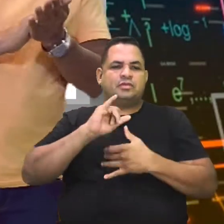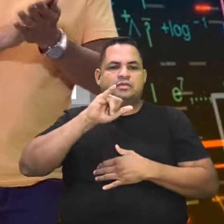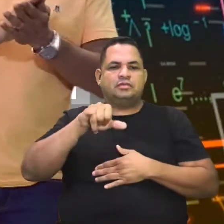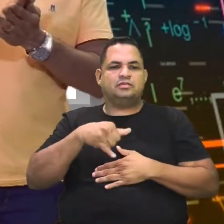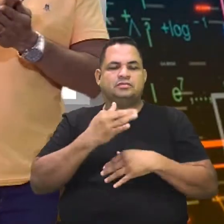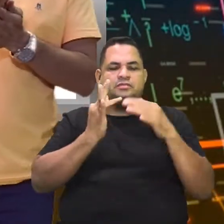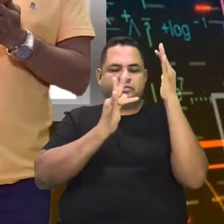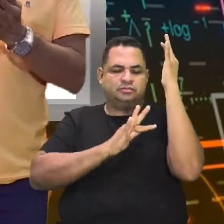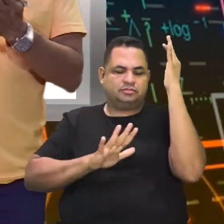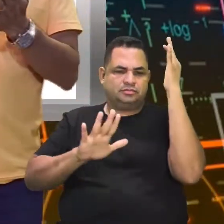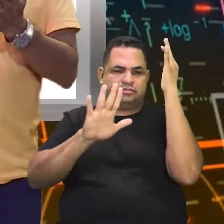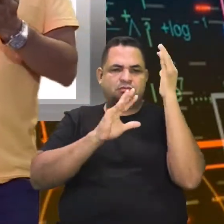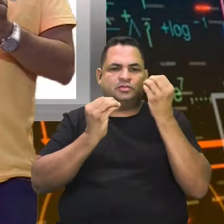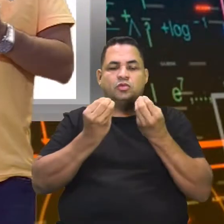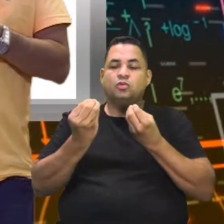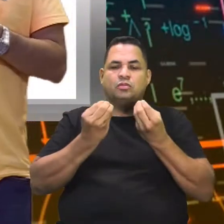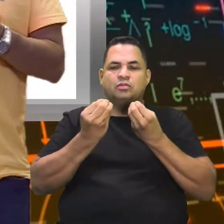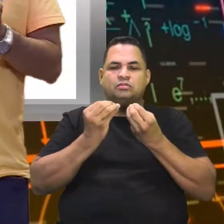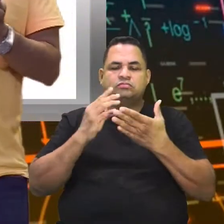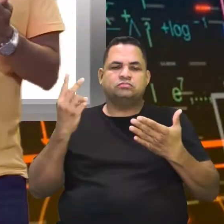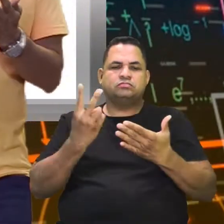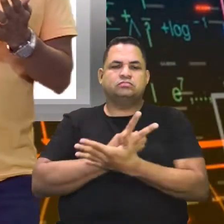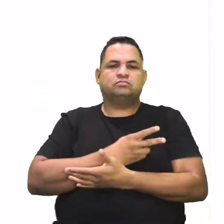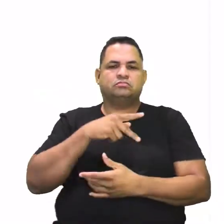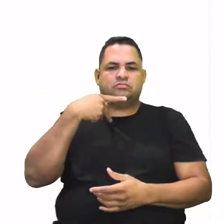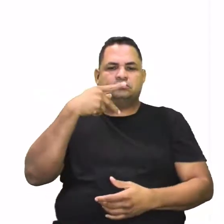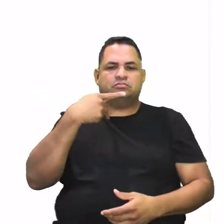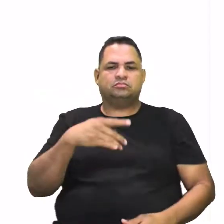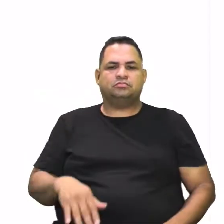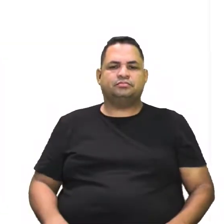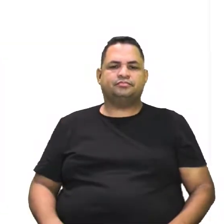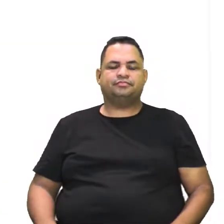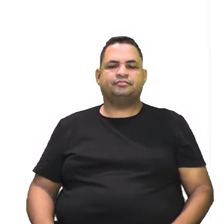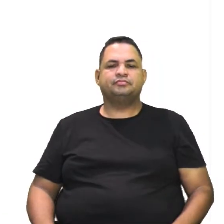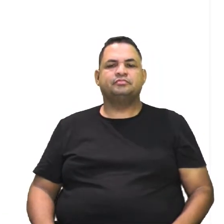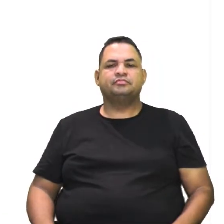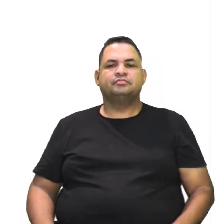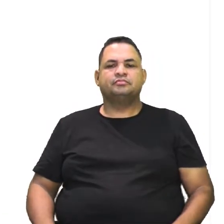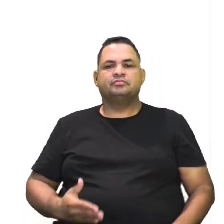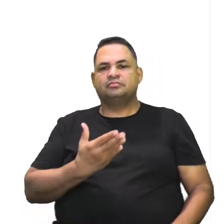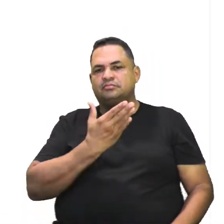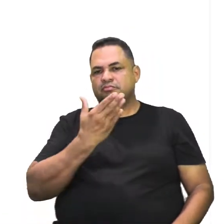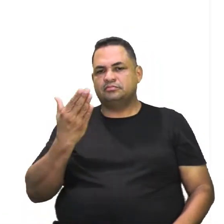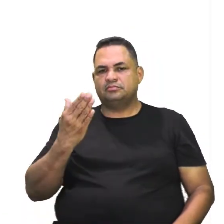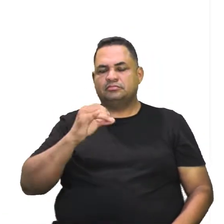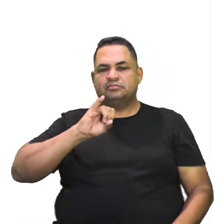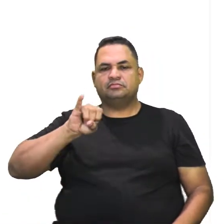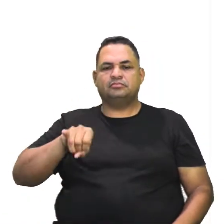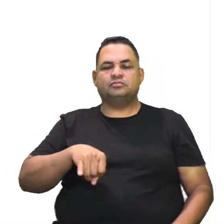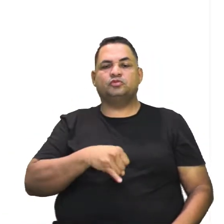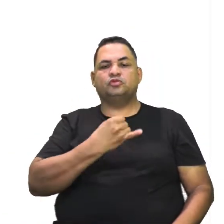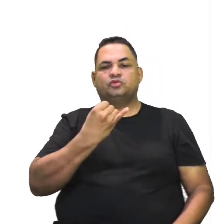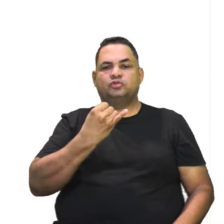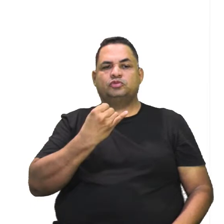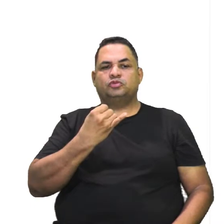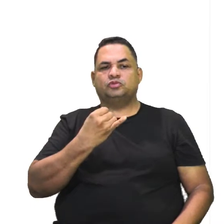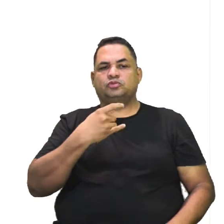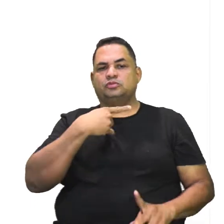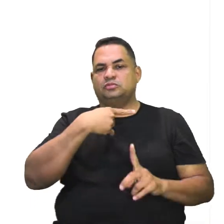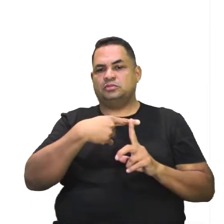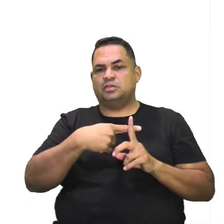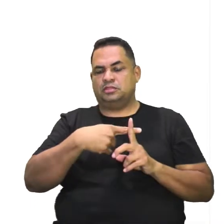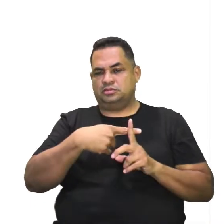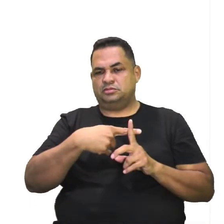juros e funções. Vamos ver como funciona. Olha lá. Falando de juros com funções, o que uma coisa tem a ver com a outra,